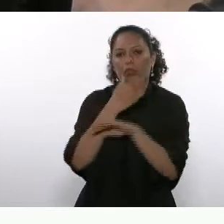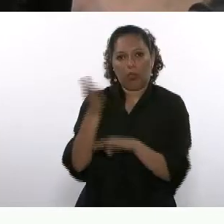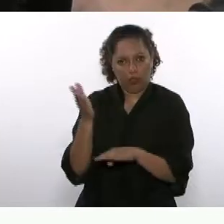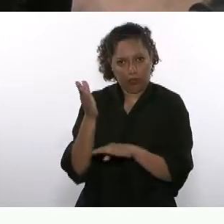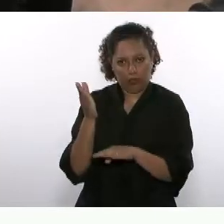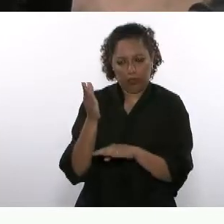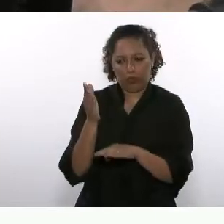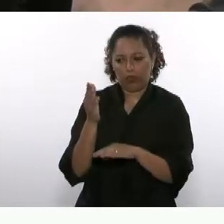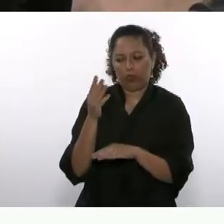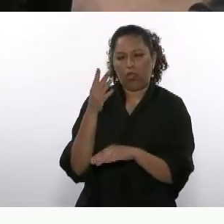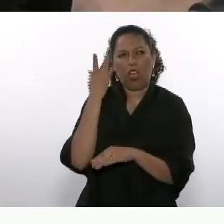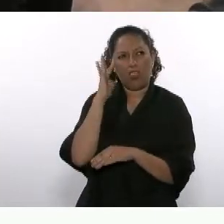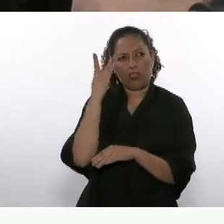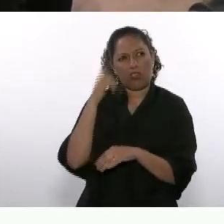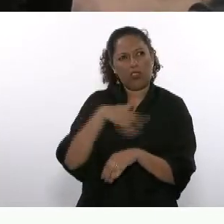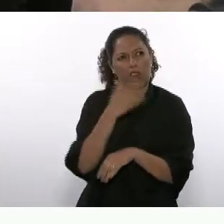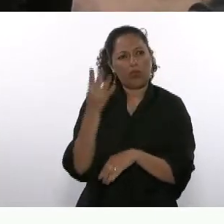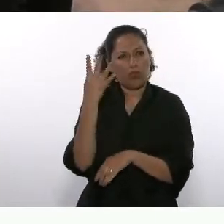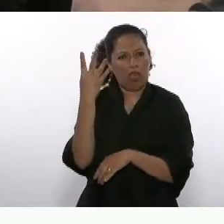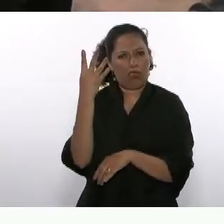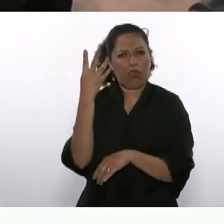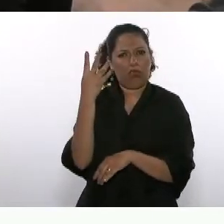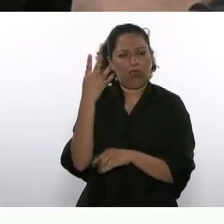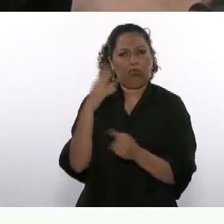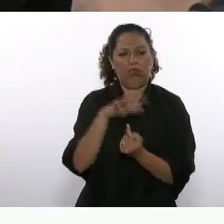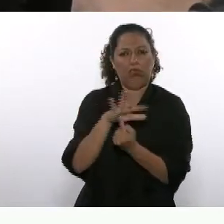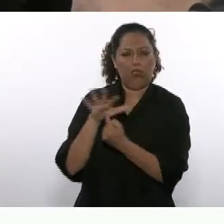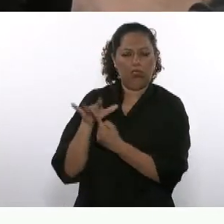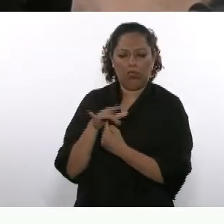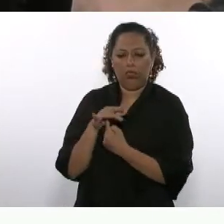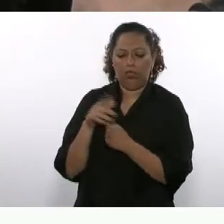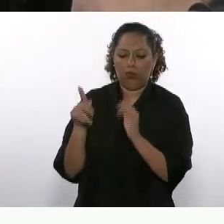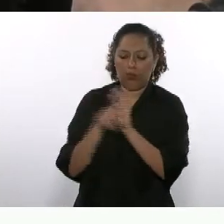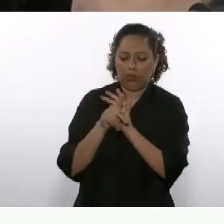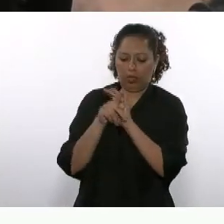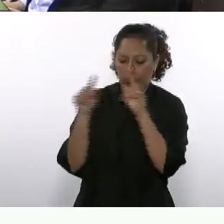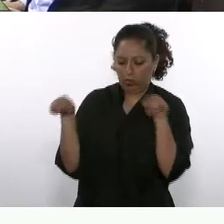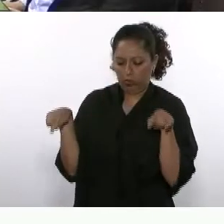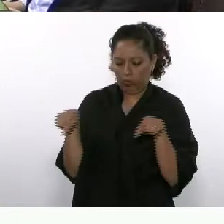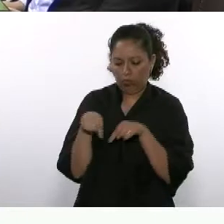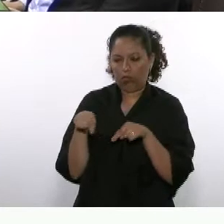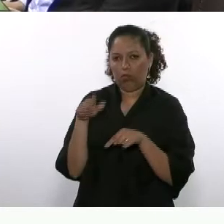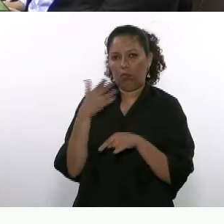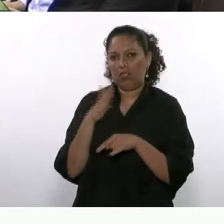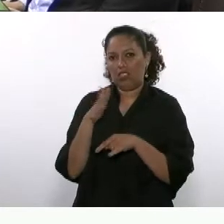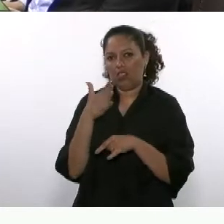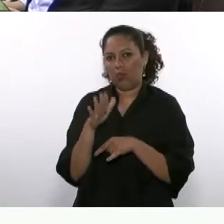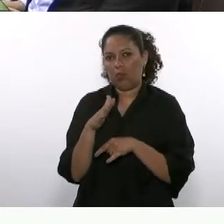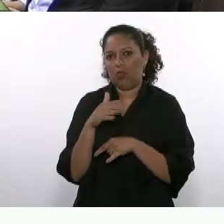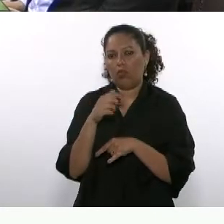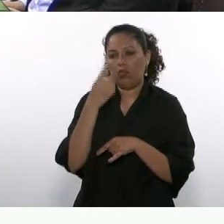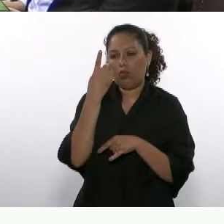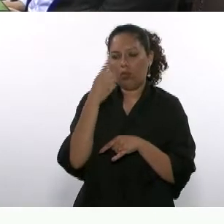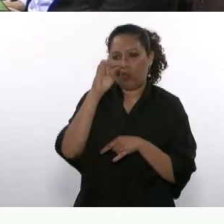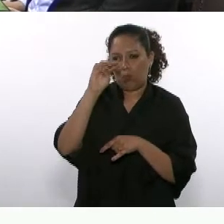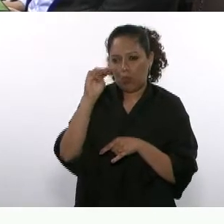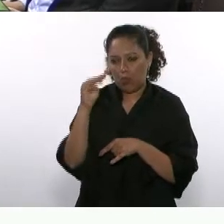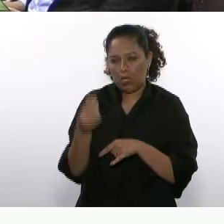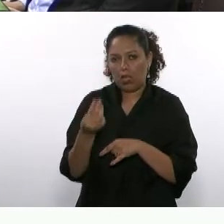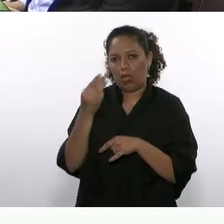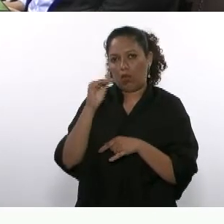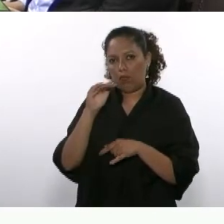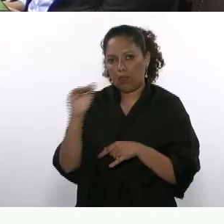gente participou de 4 eventos no exterior. Em Com linhas stand gerais, próprio. mais ou menos em torno, um número aproximado de 1,5 milhão